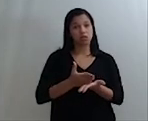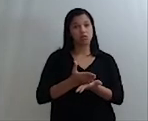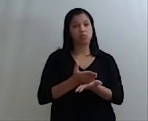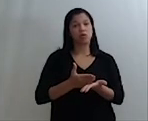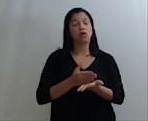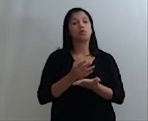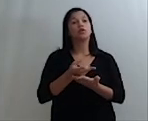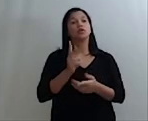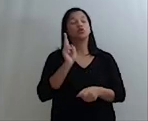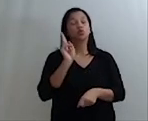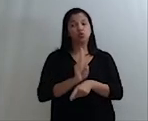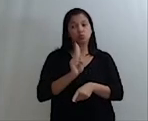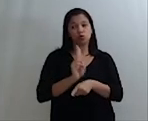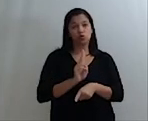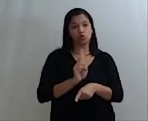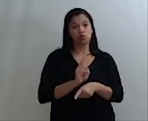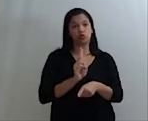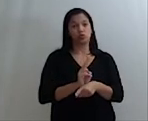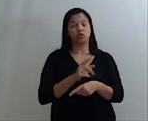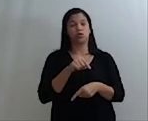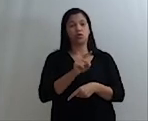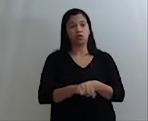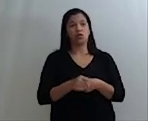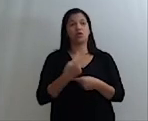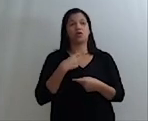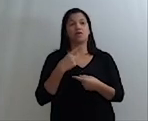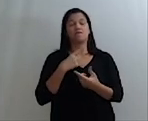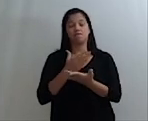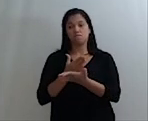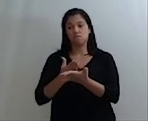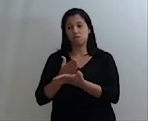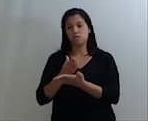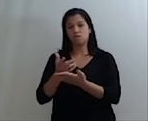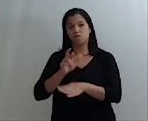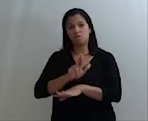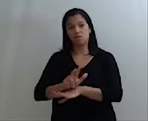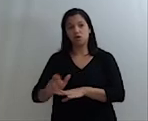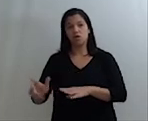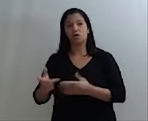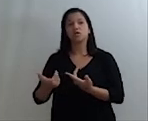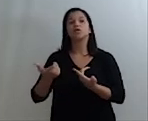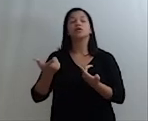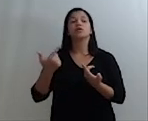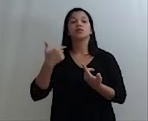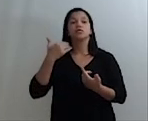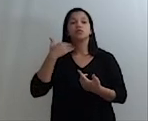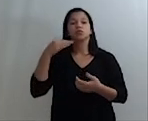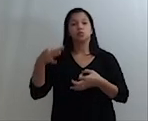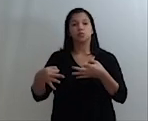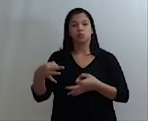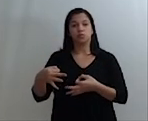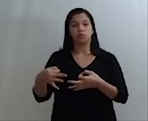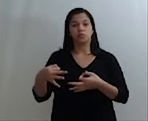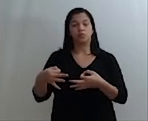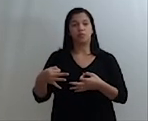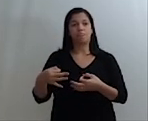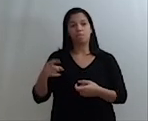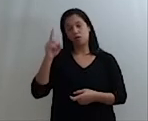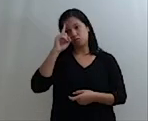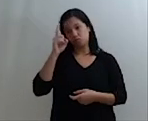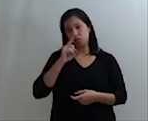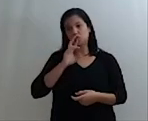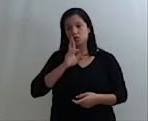preventiva por medidas cautelares diversas a serem fixadas pelo juízo singular né Não sei se esse